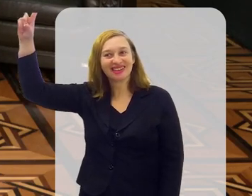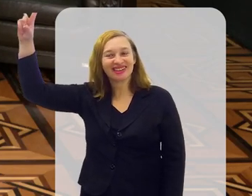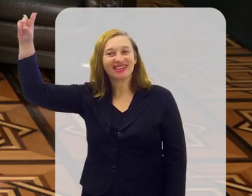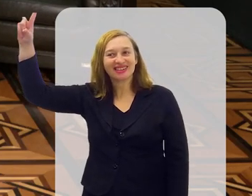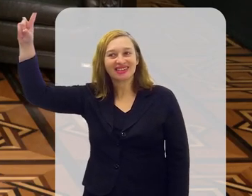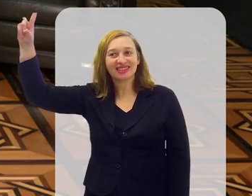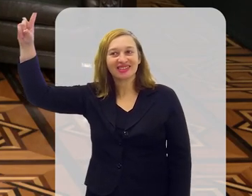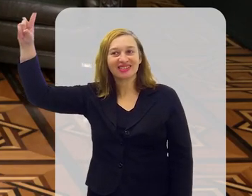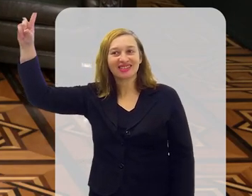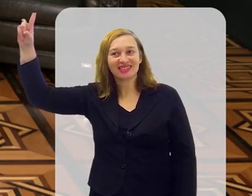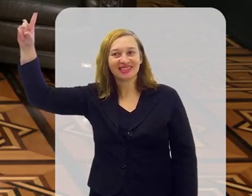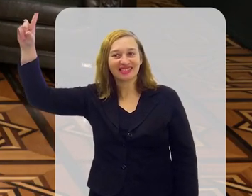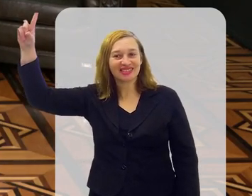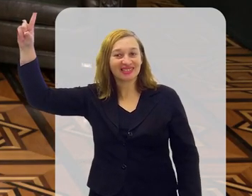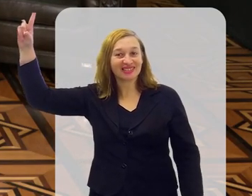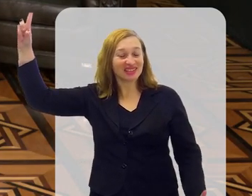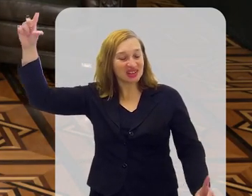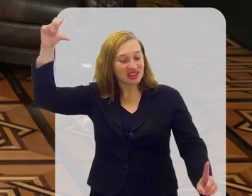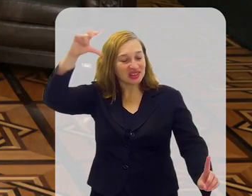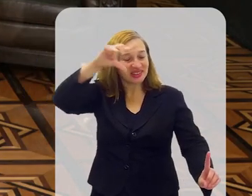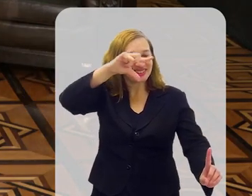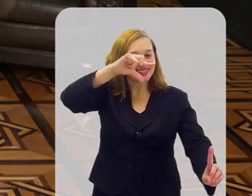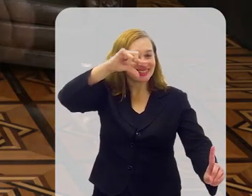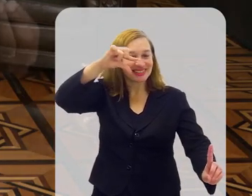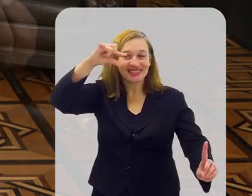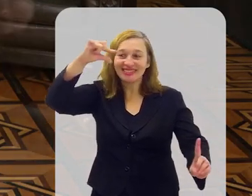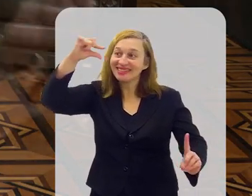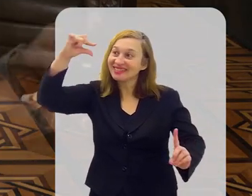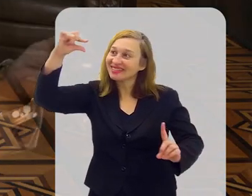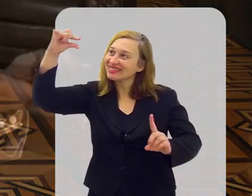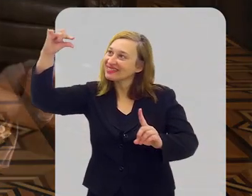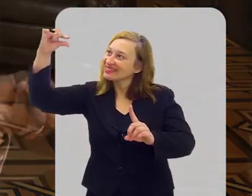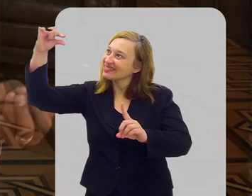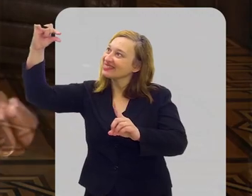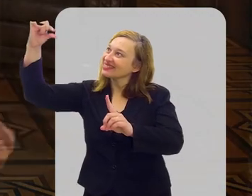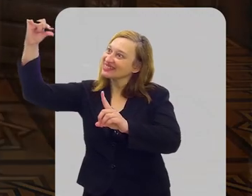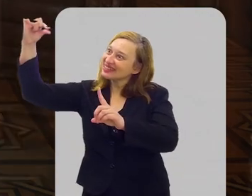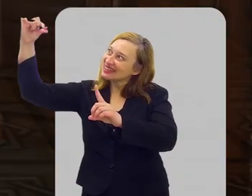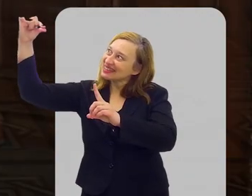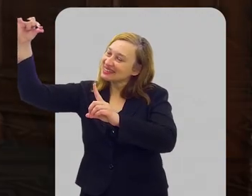meu Deus me predestinou.